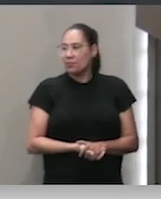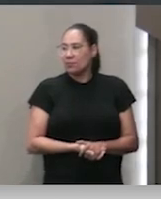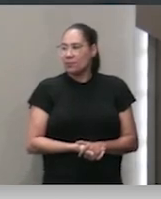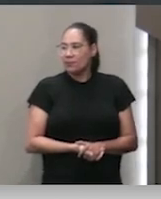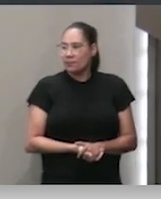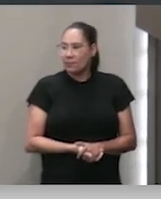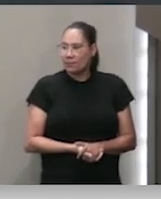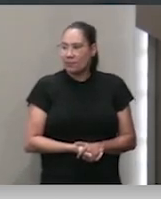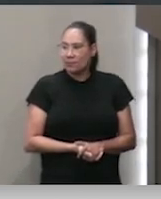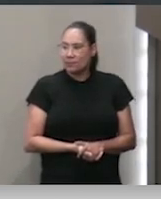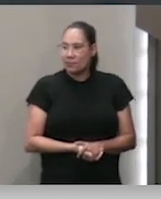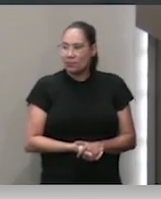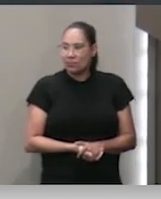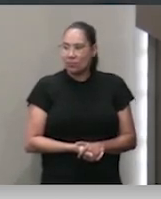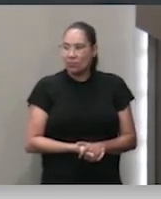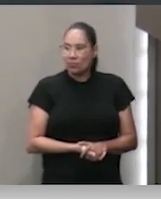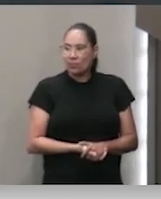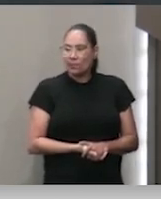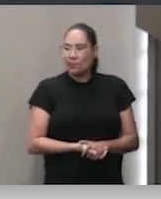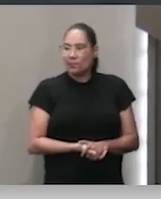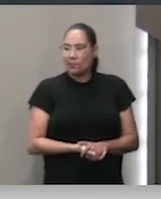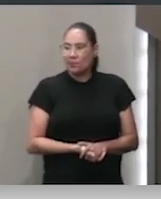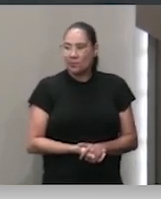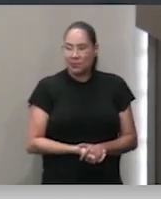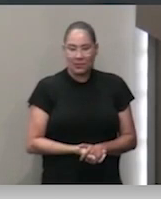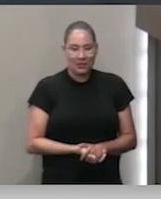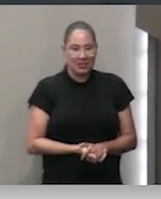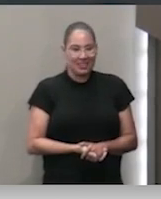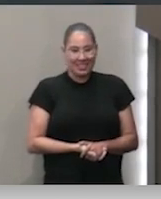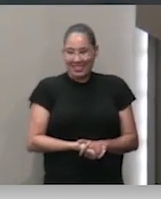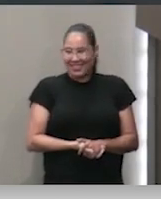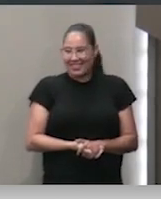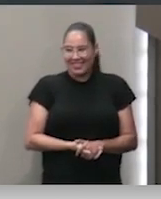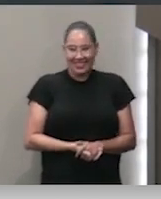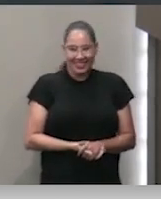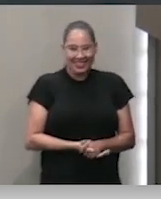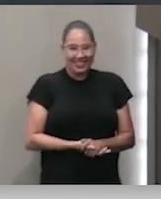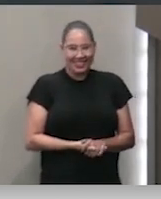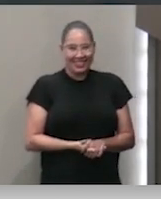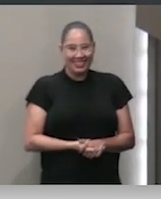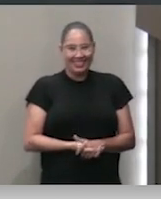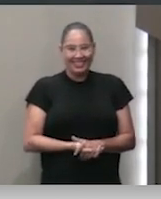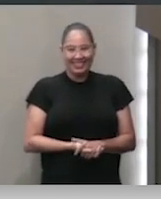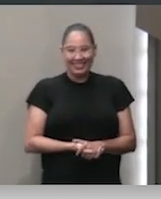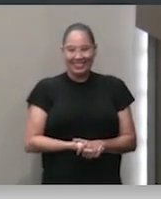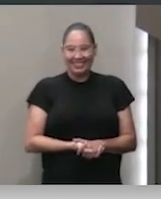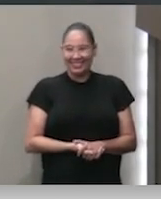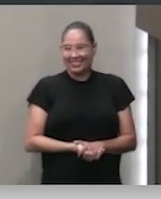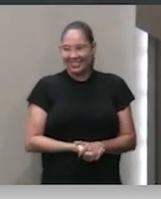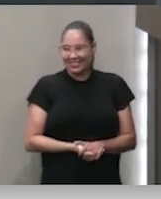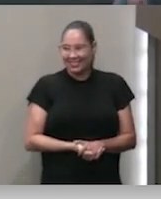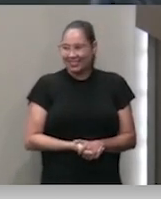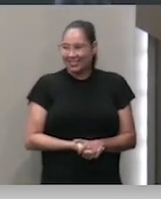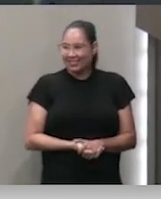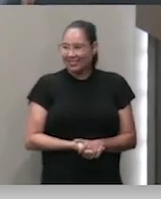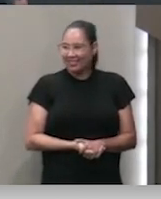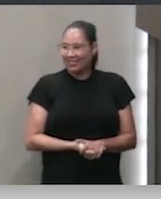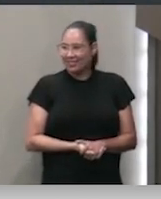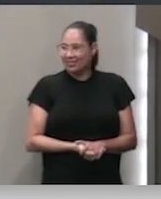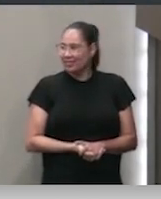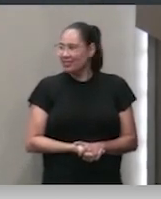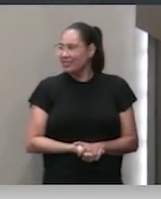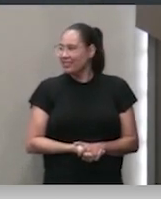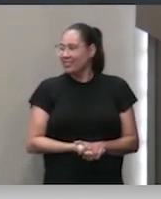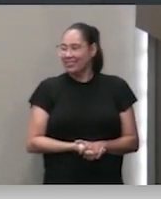isso, meus nobres? Que é isso? O que é isso, meu Deus do céu? Os vereadores